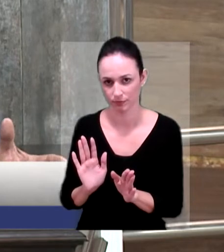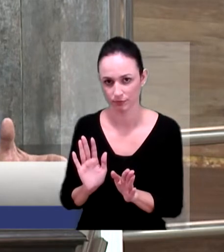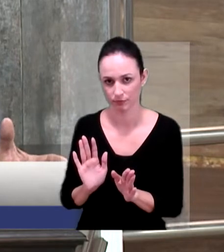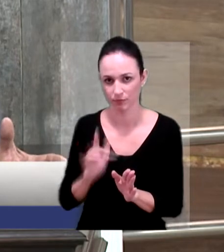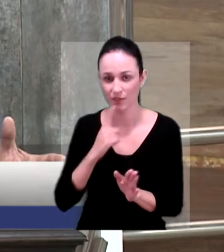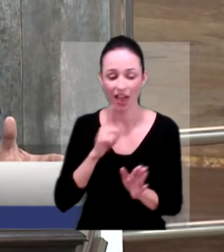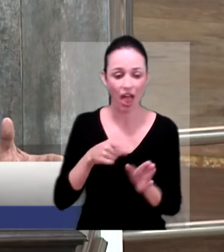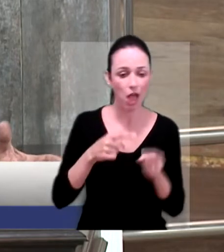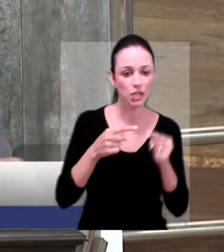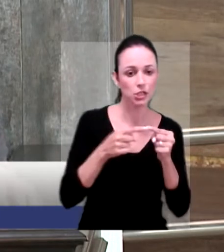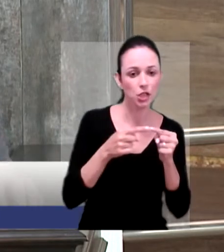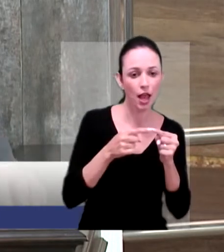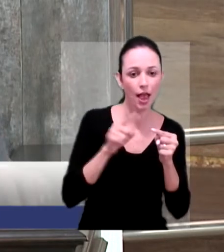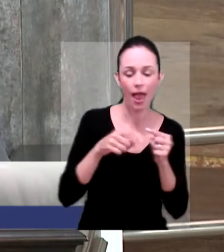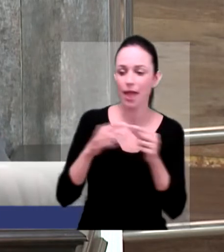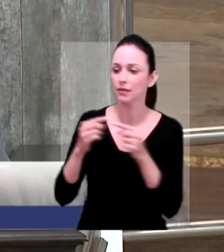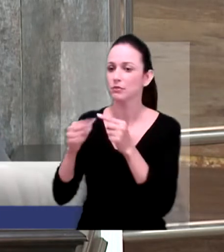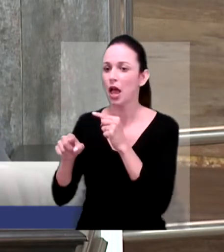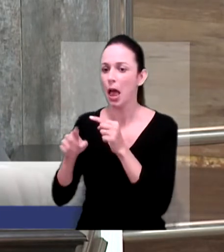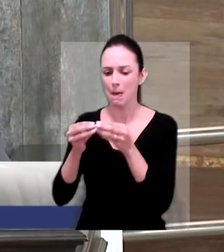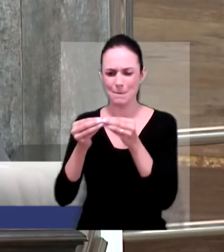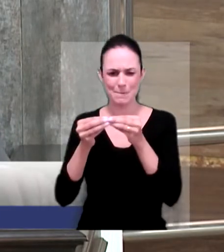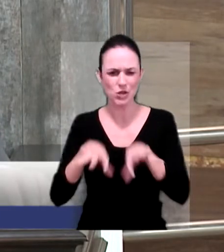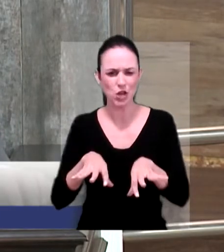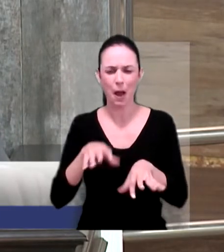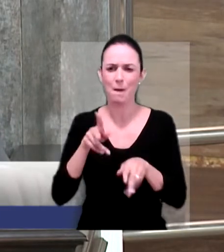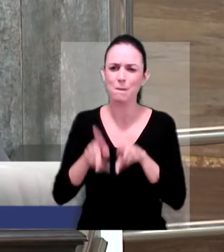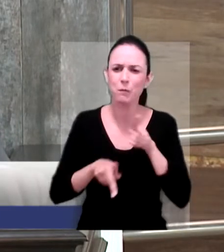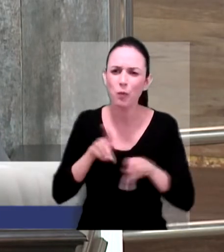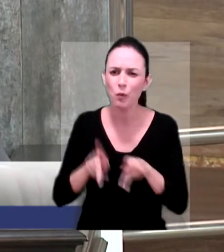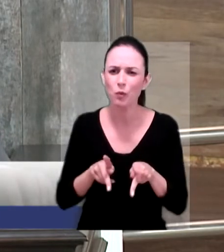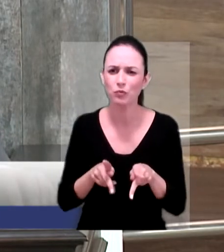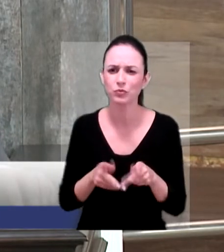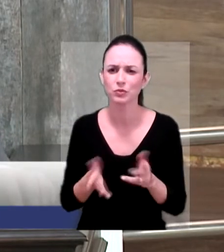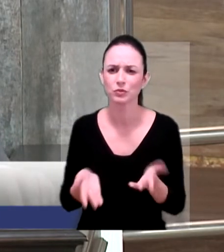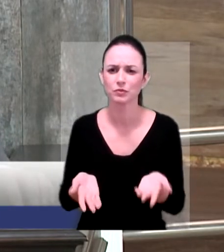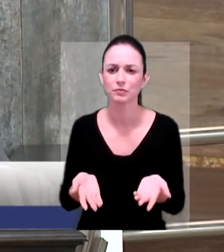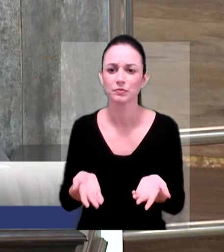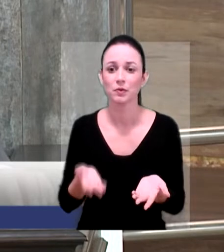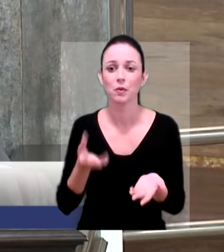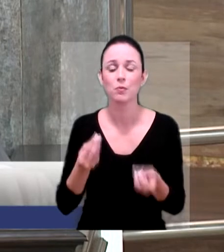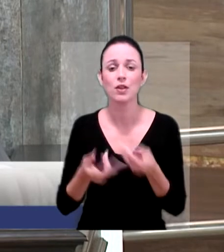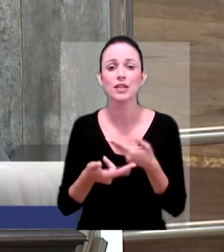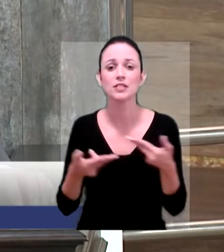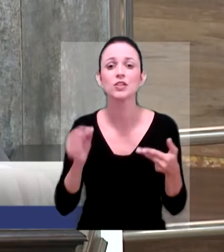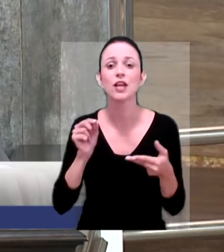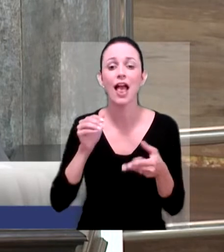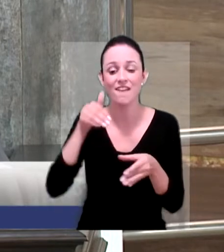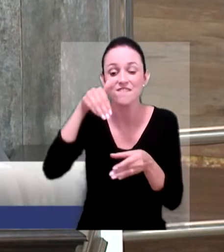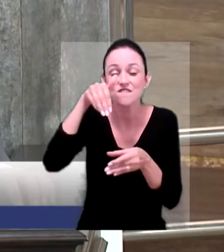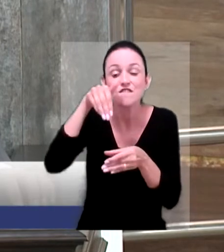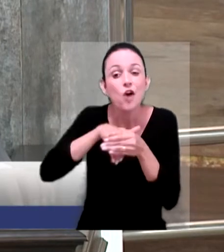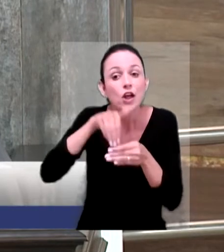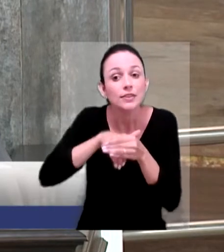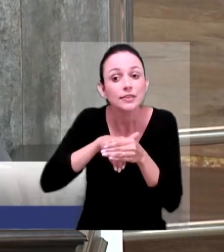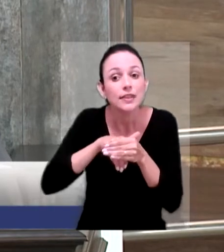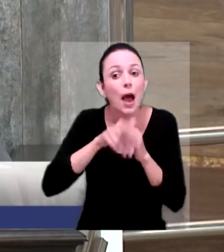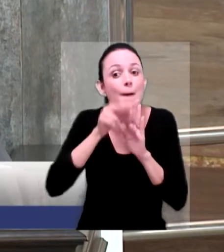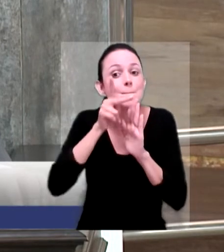prejudicou. Não, prejudicar o povo, muitas das vezes, é votar em projetos contra a